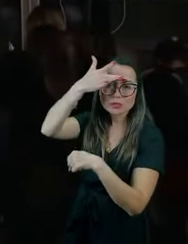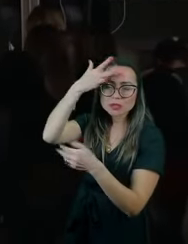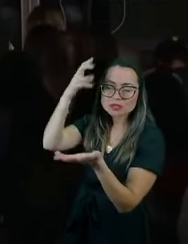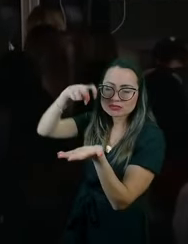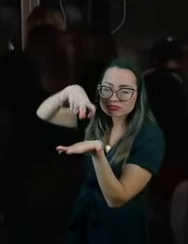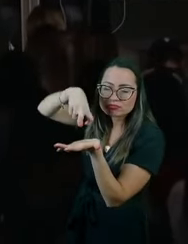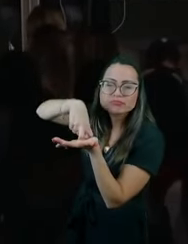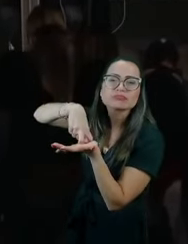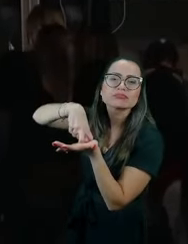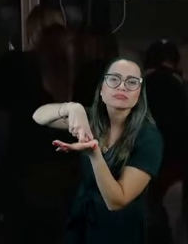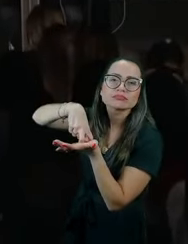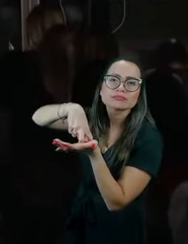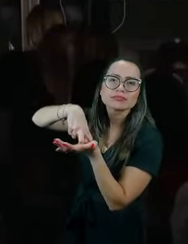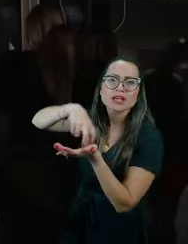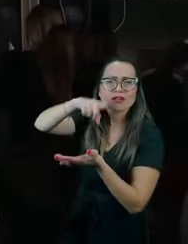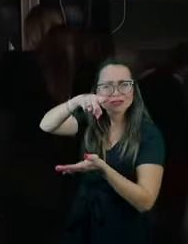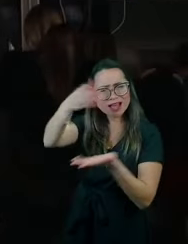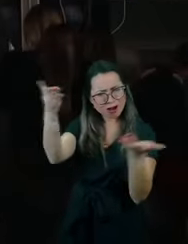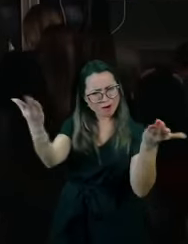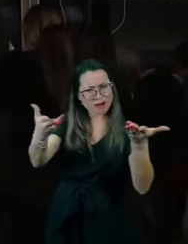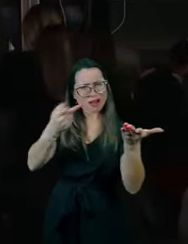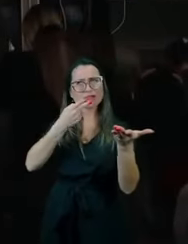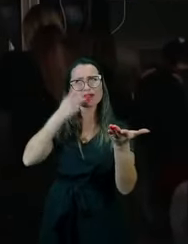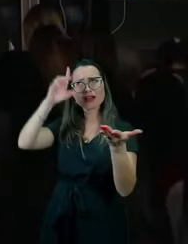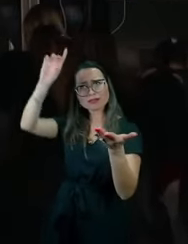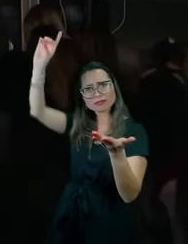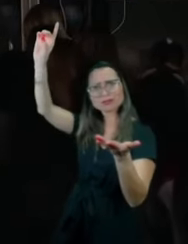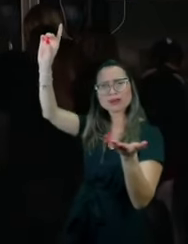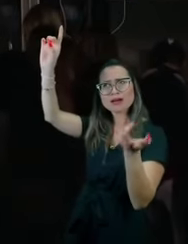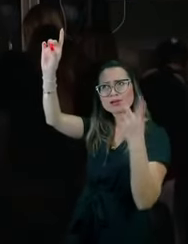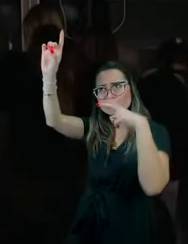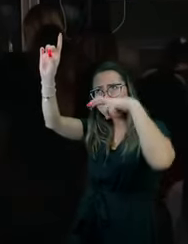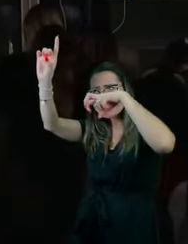Será que você pode falar com o seu Deus agora? Se encaixar?